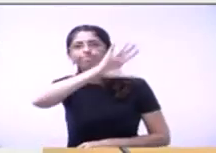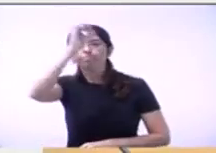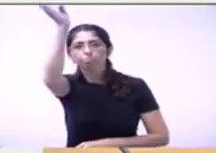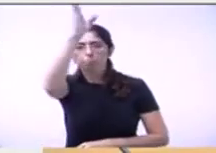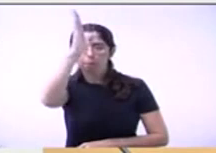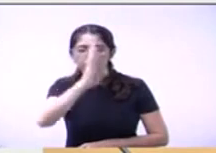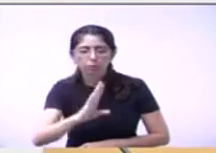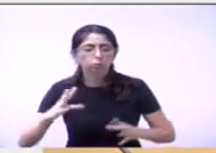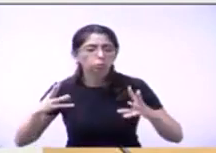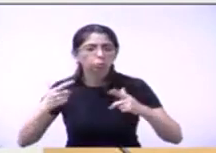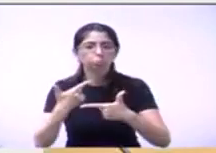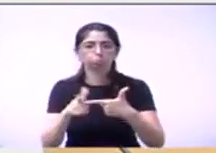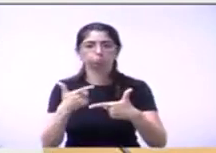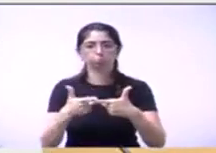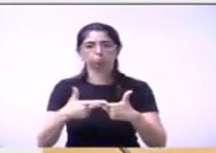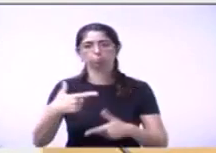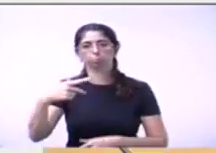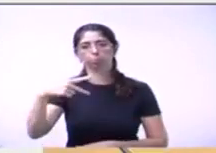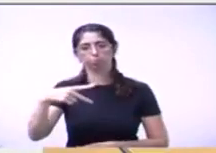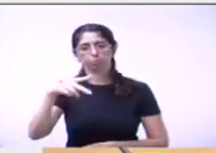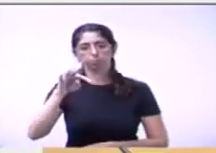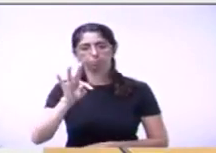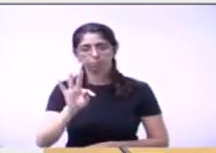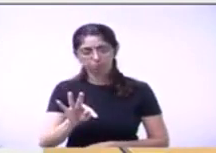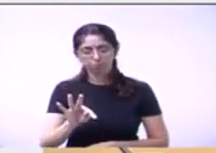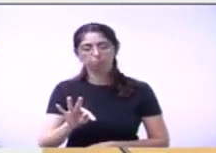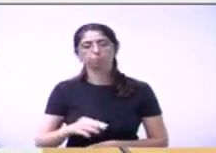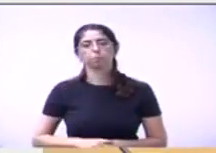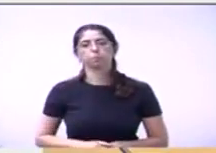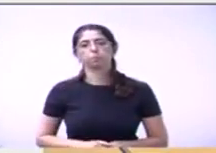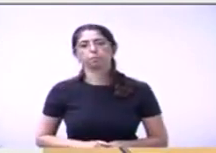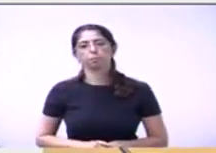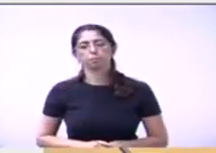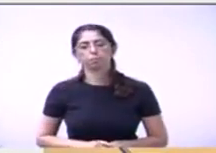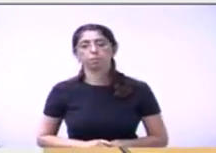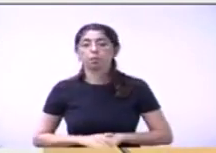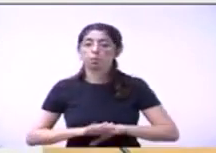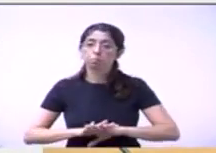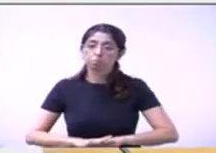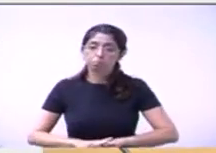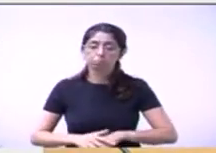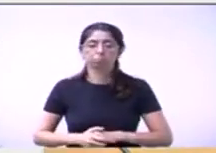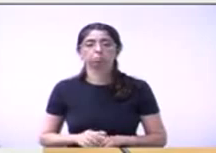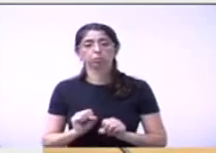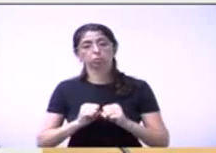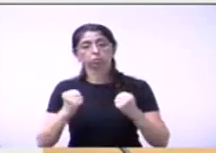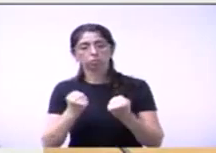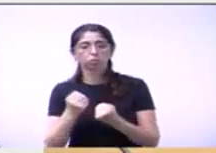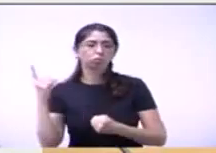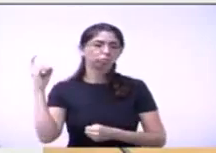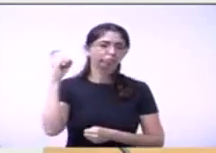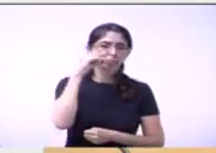resposta para muita das indagações da sociedade, mas também por conta do